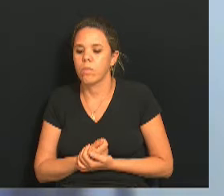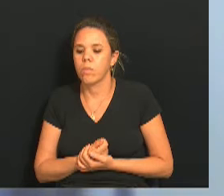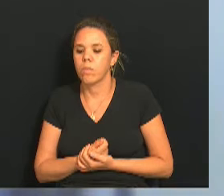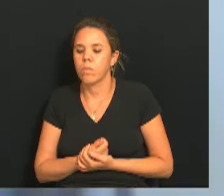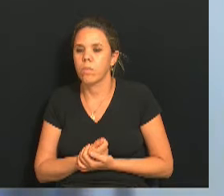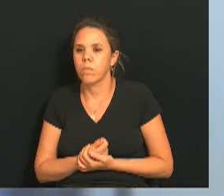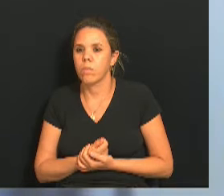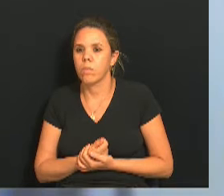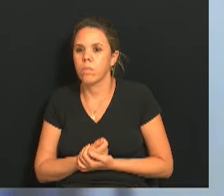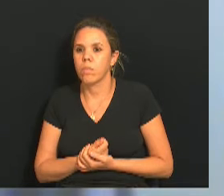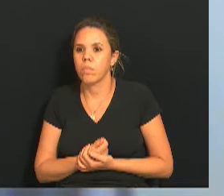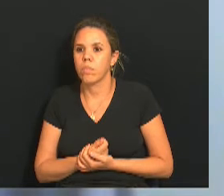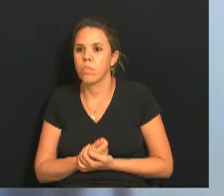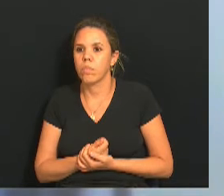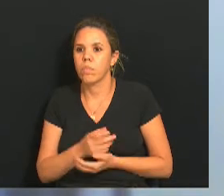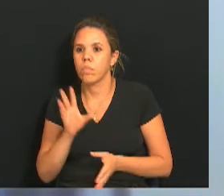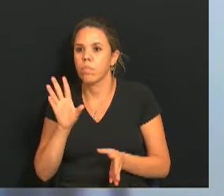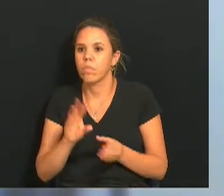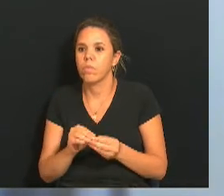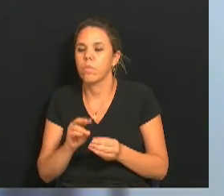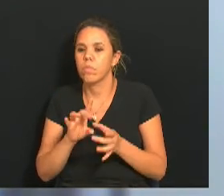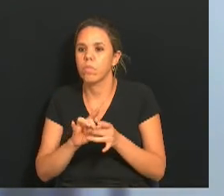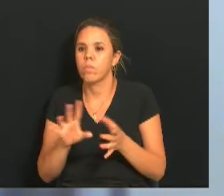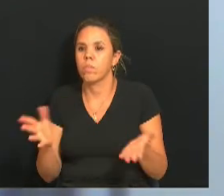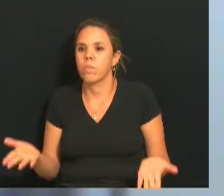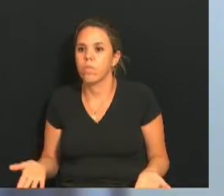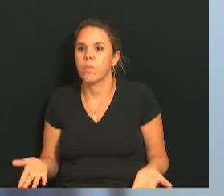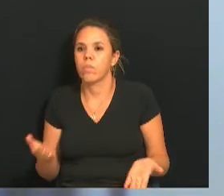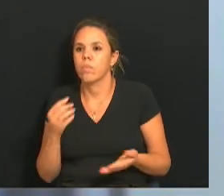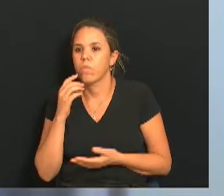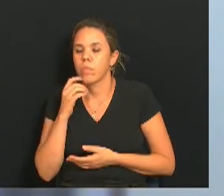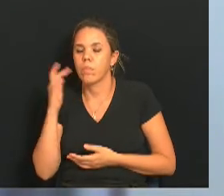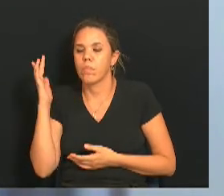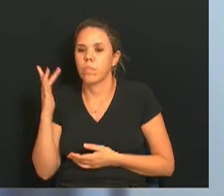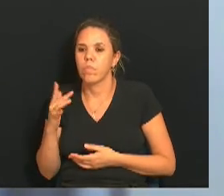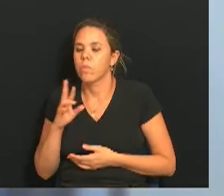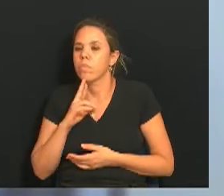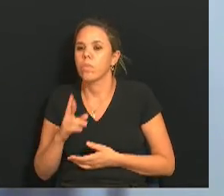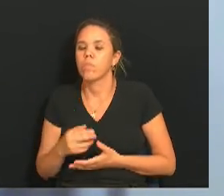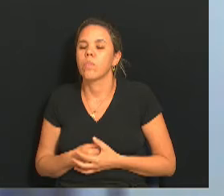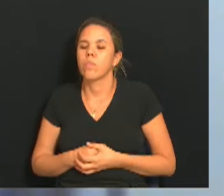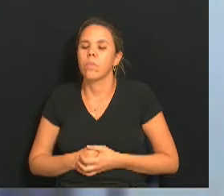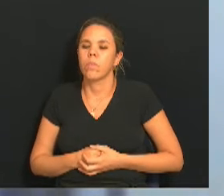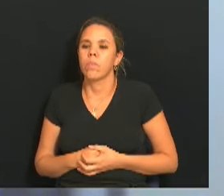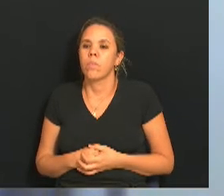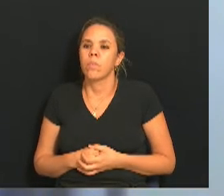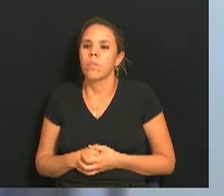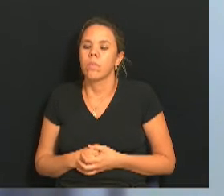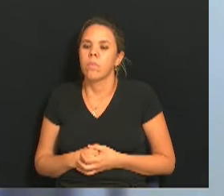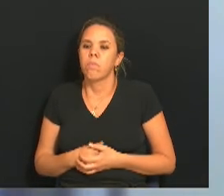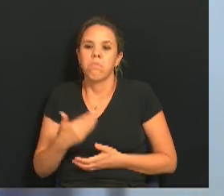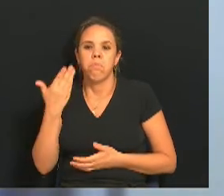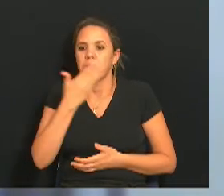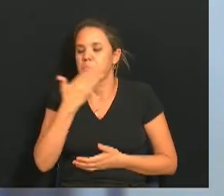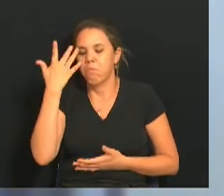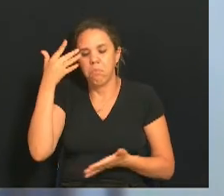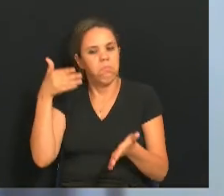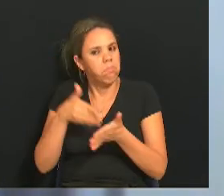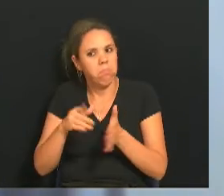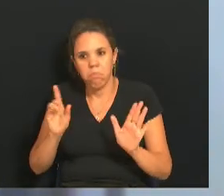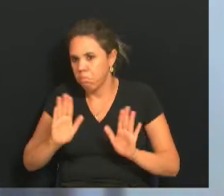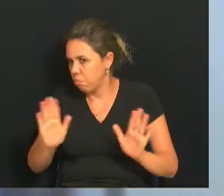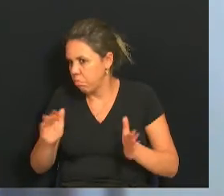Então, dito isso, eu queria responder a primeira questão da professora Guida, né, da vereadora Guida. Eu não vejo nenhuma dificuldade da Secretaria